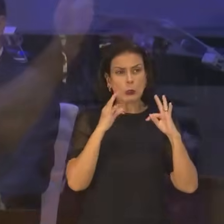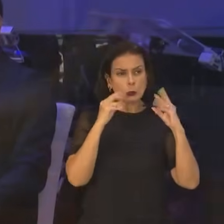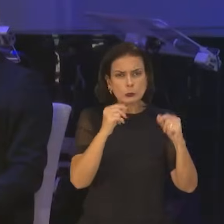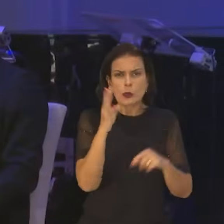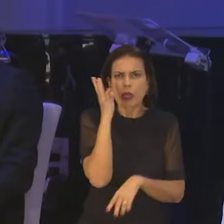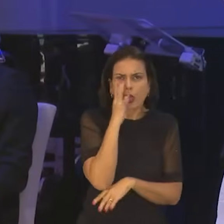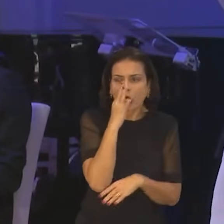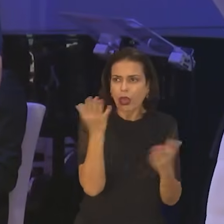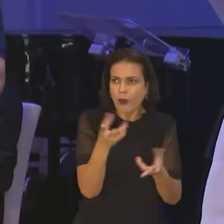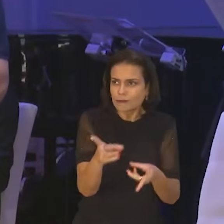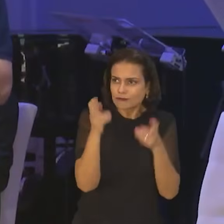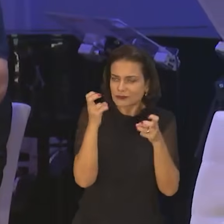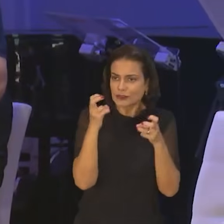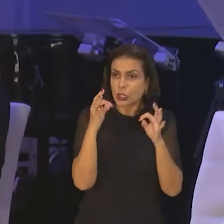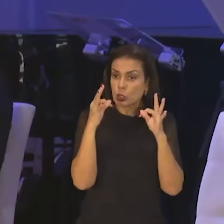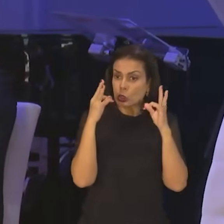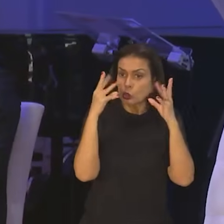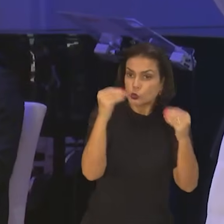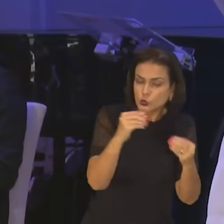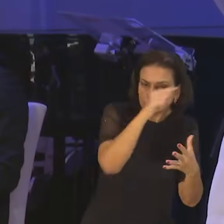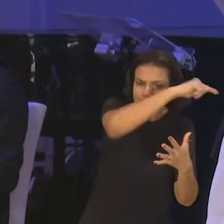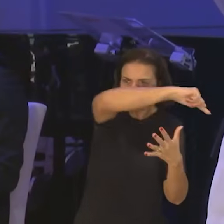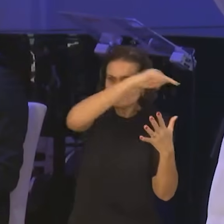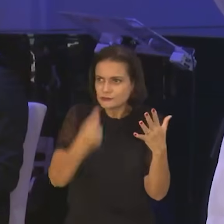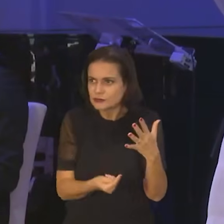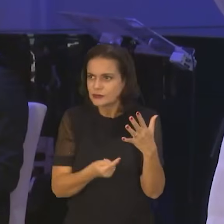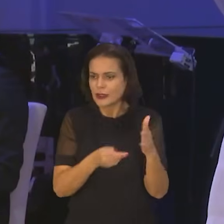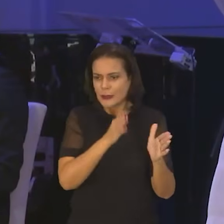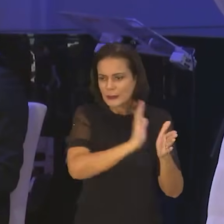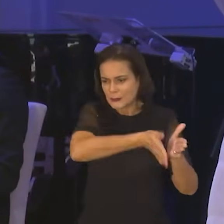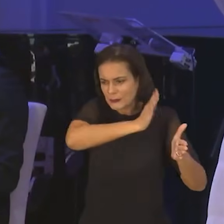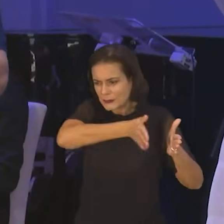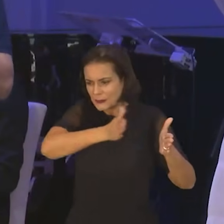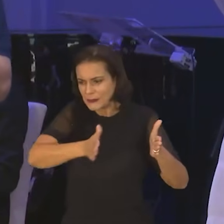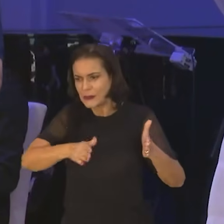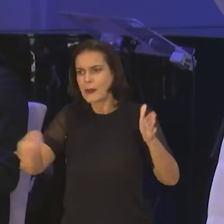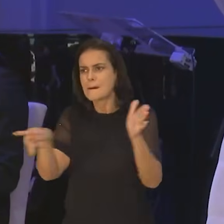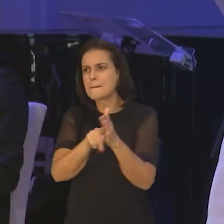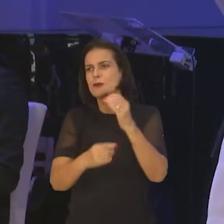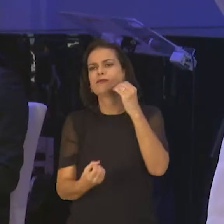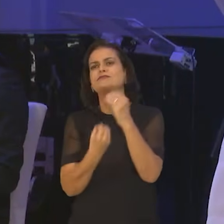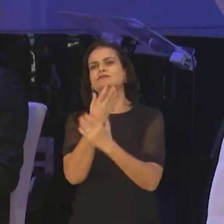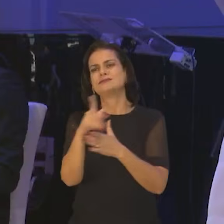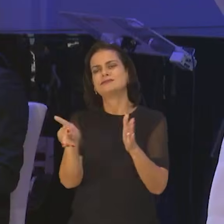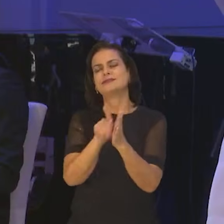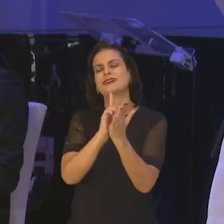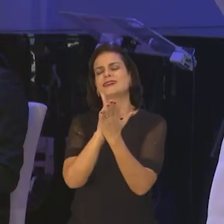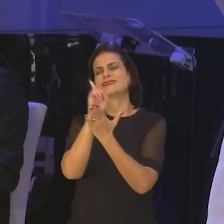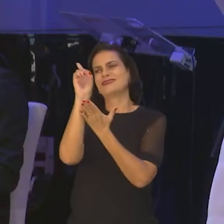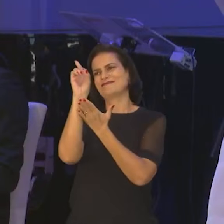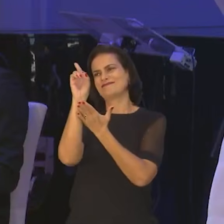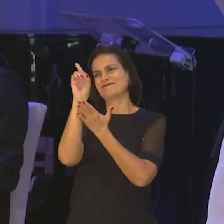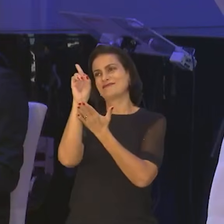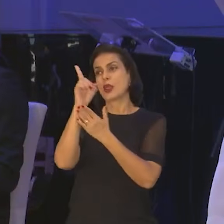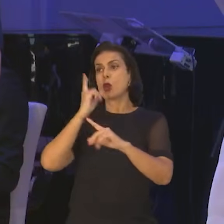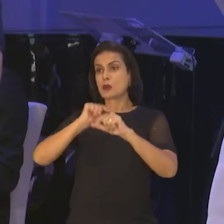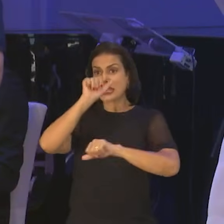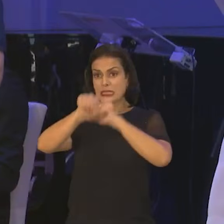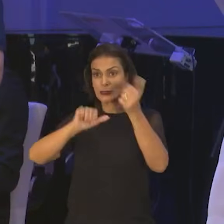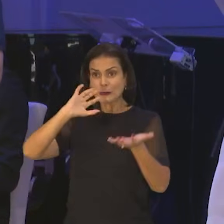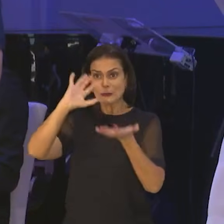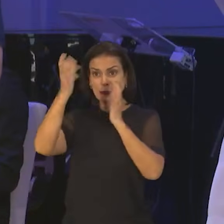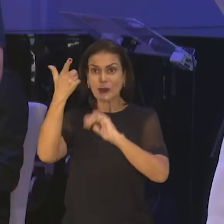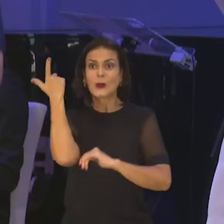ouvir e vai ver, tudo é sequência e fruto da palavra do Senhor. Porque nós